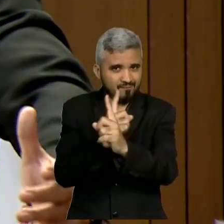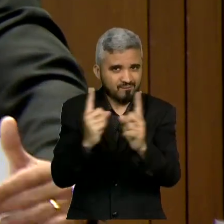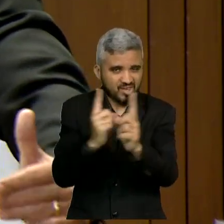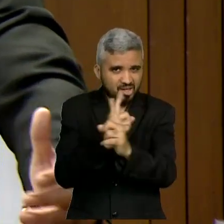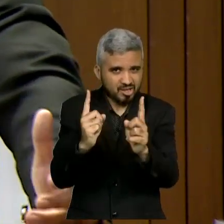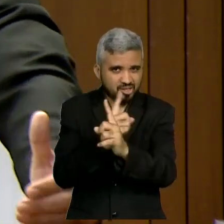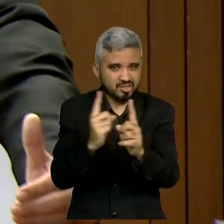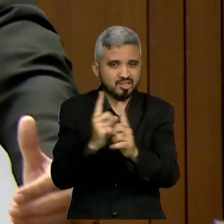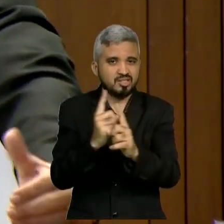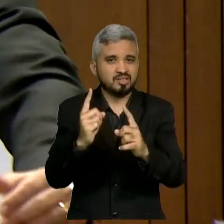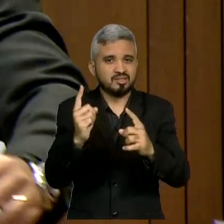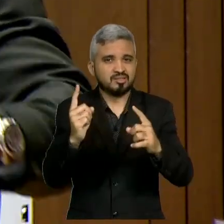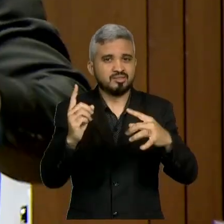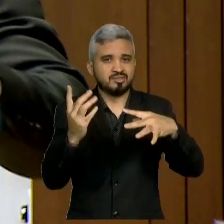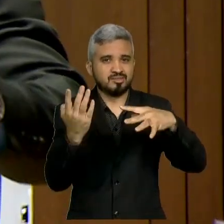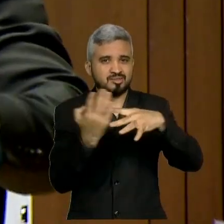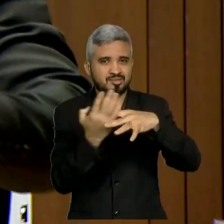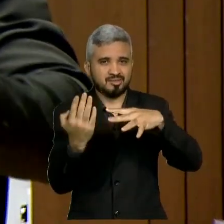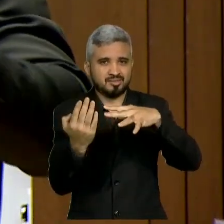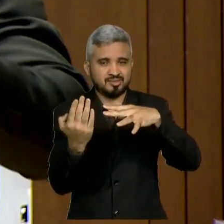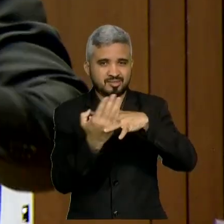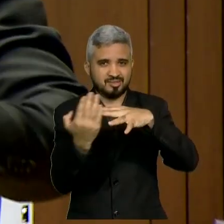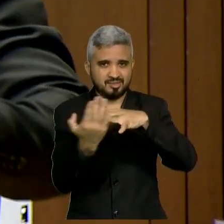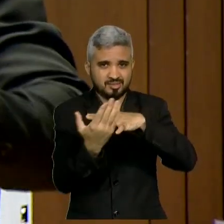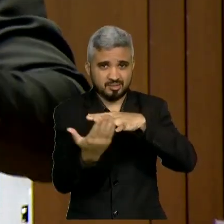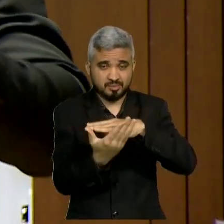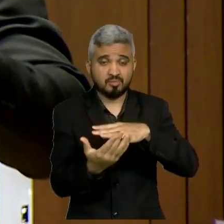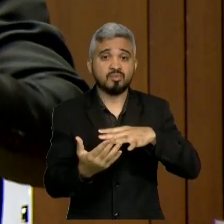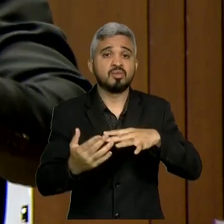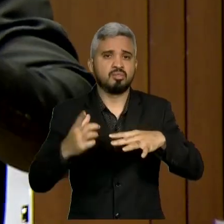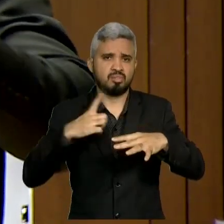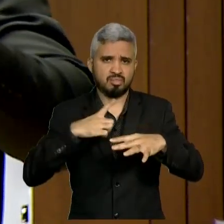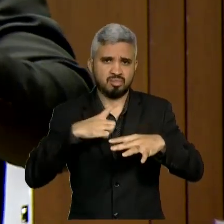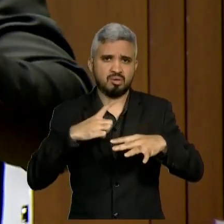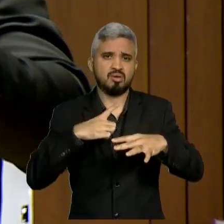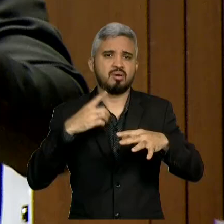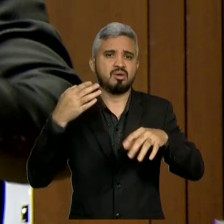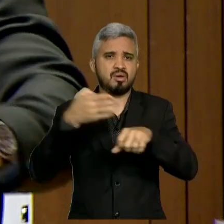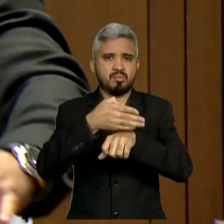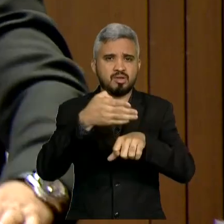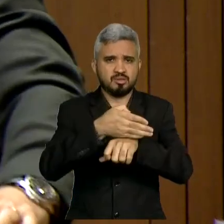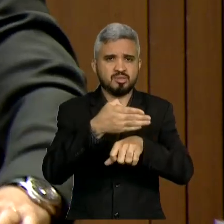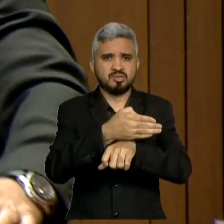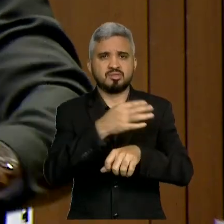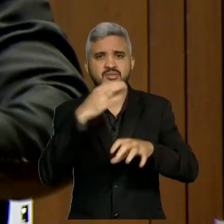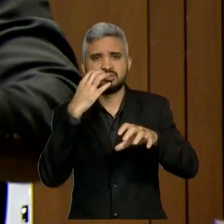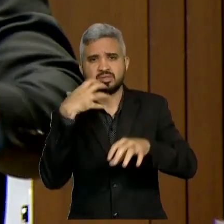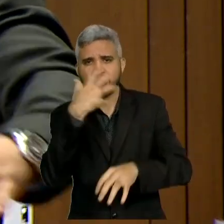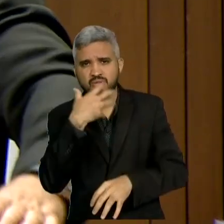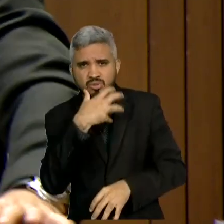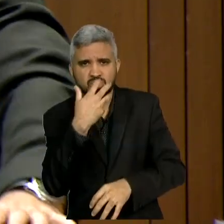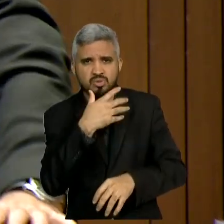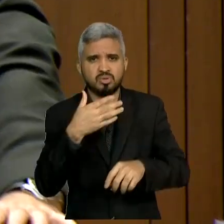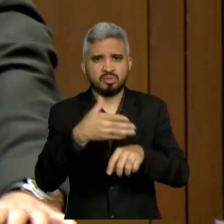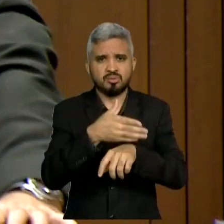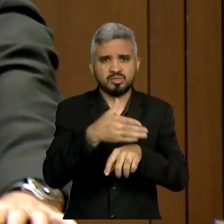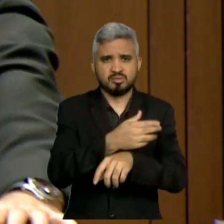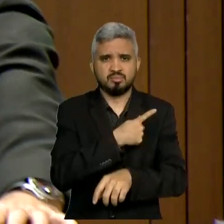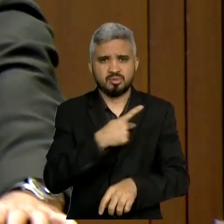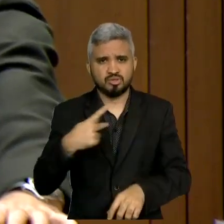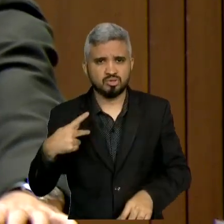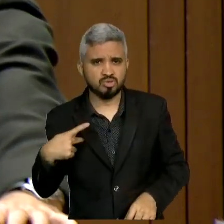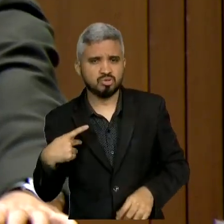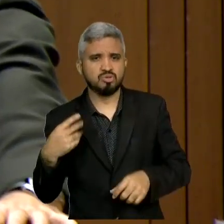percurso de trios elétricos e a participação de cantores, pastores e irmãos das mais diversas